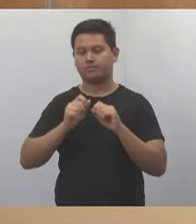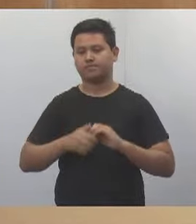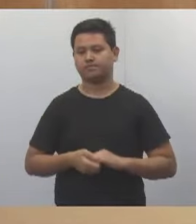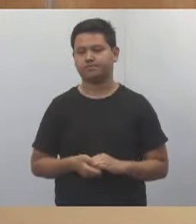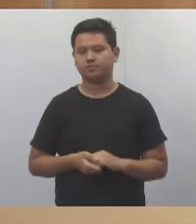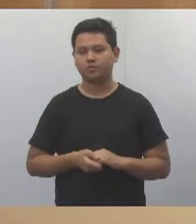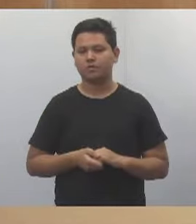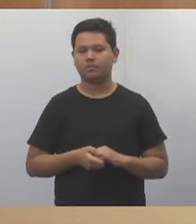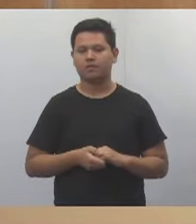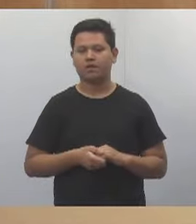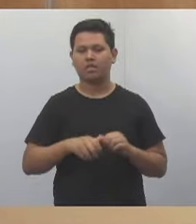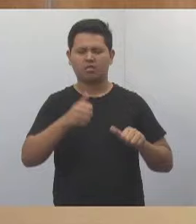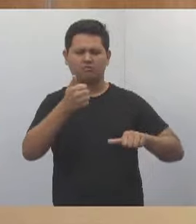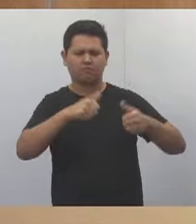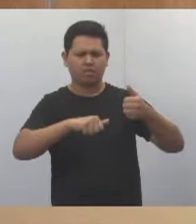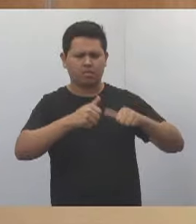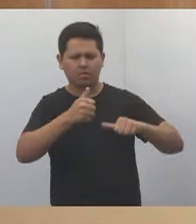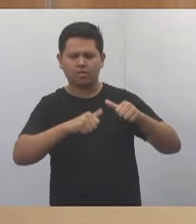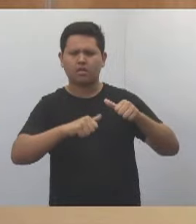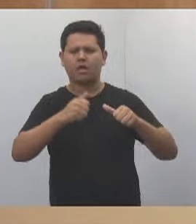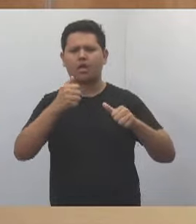uma análise de barulho,